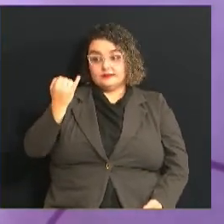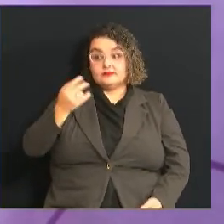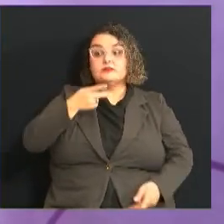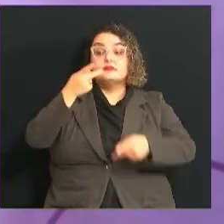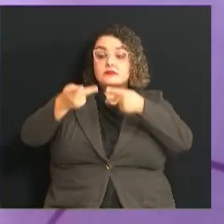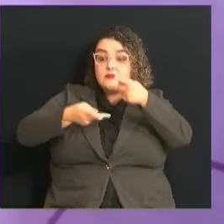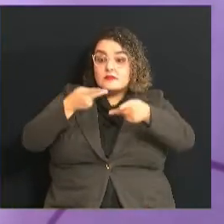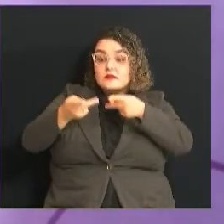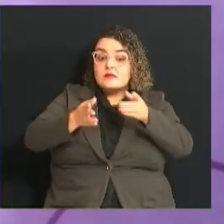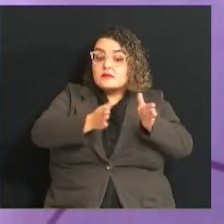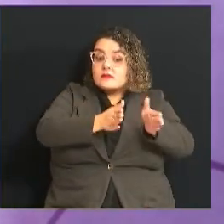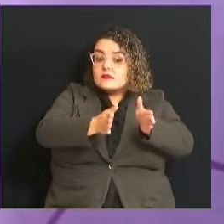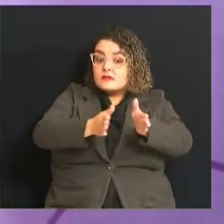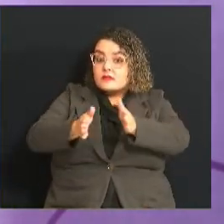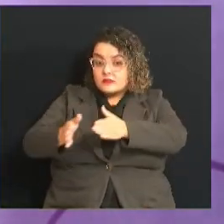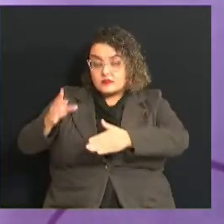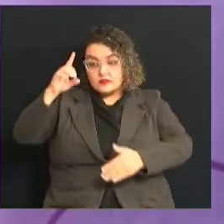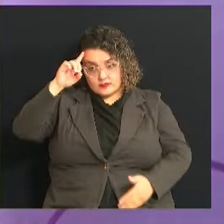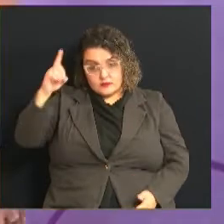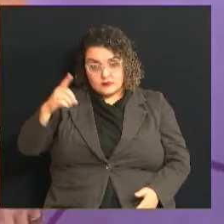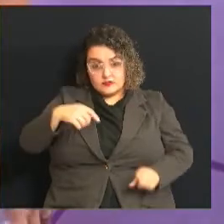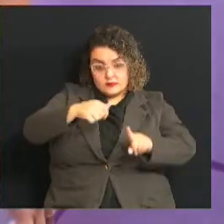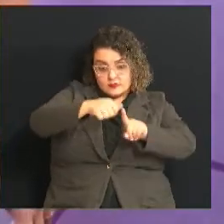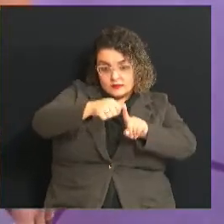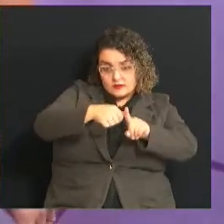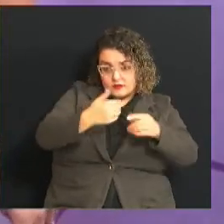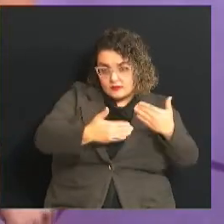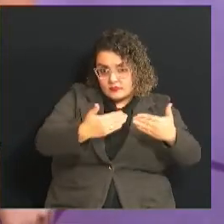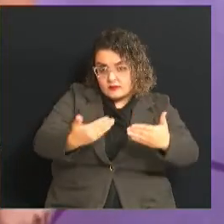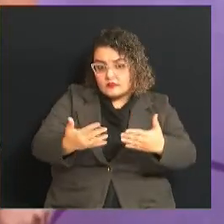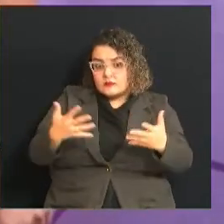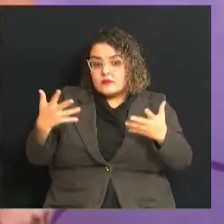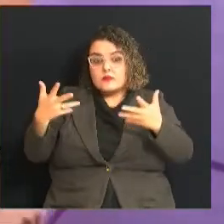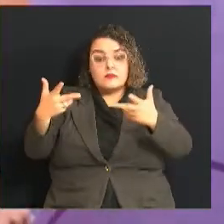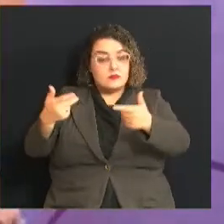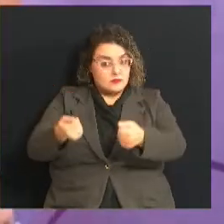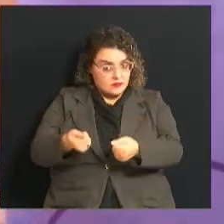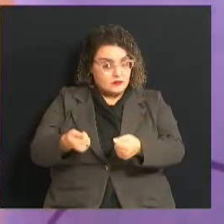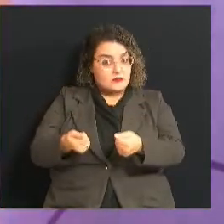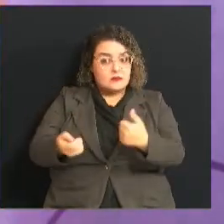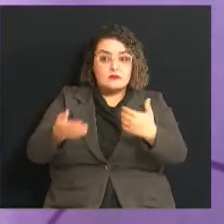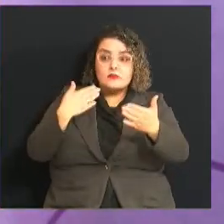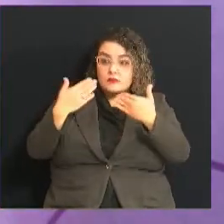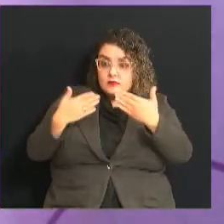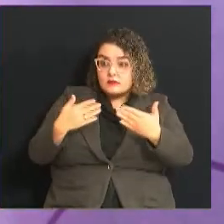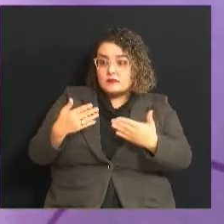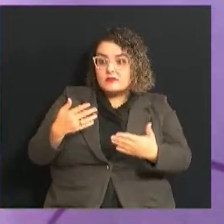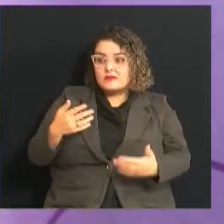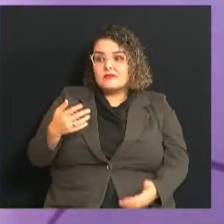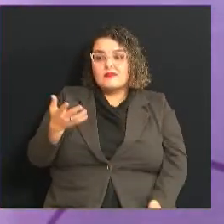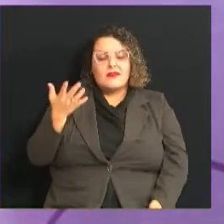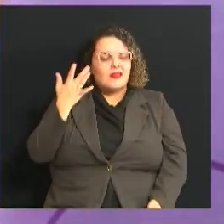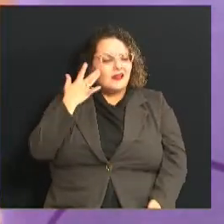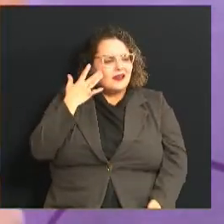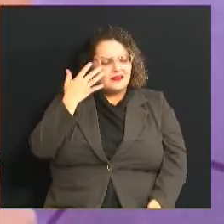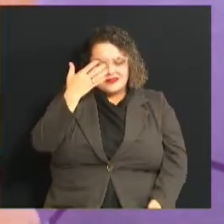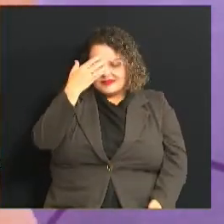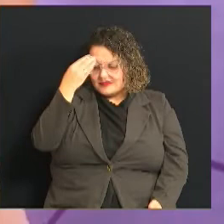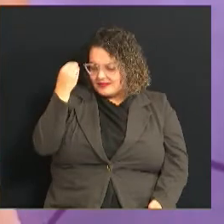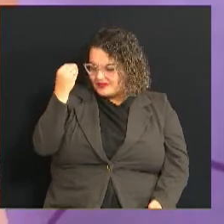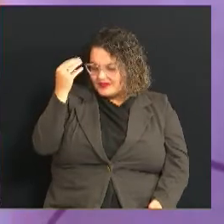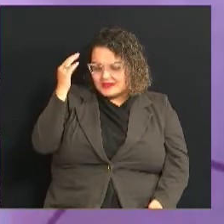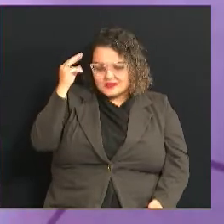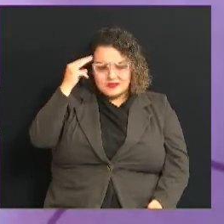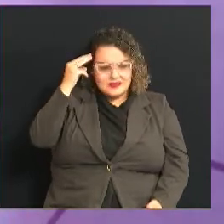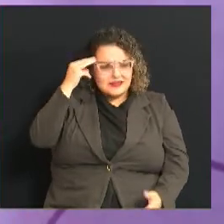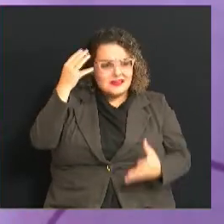nos últimos dias, nos últimos meses, né, porque todo mundo com quem a gente conversa reclama, nossa, eu tô com falta de memória, eu tô esquecendo de